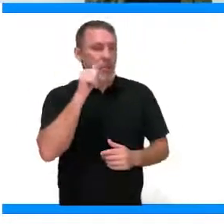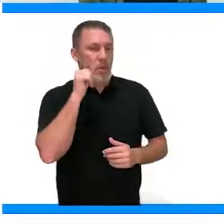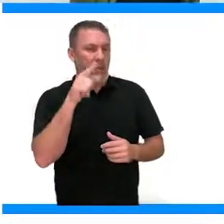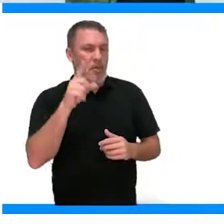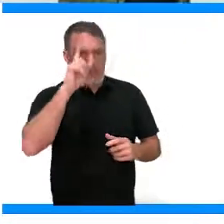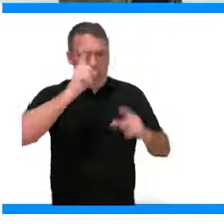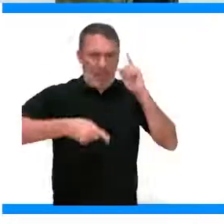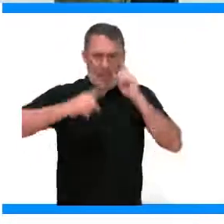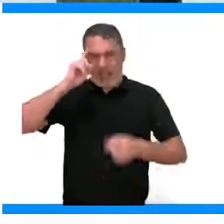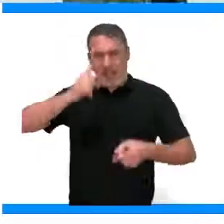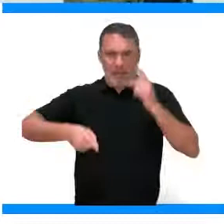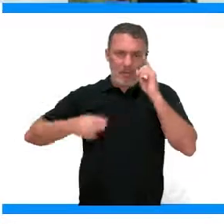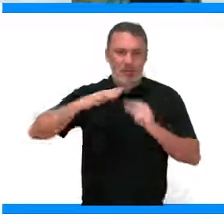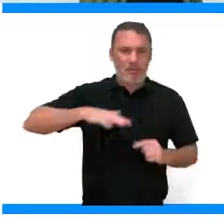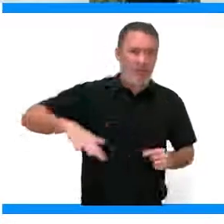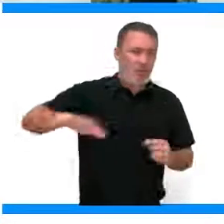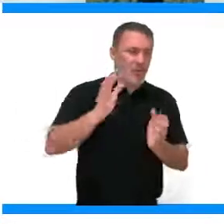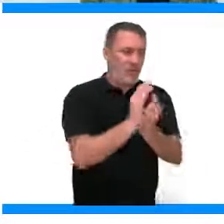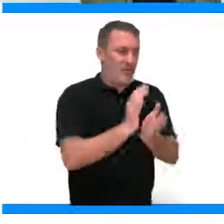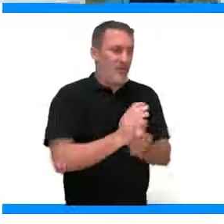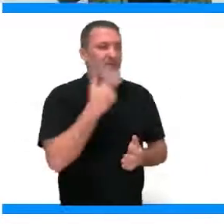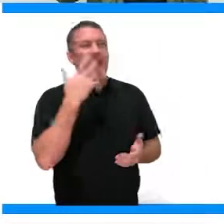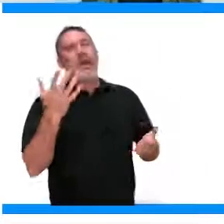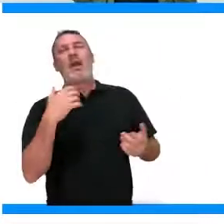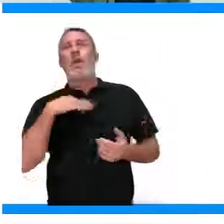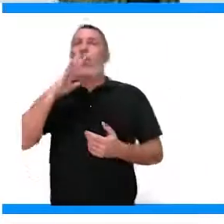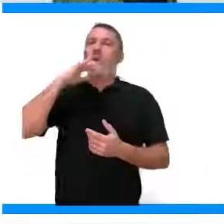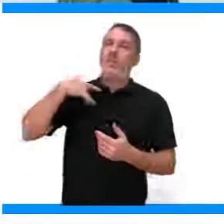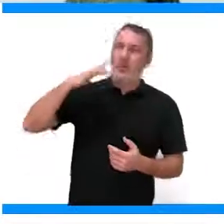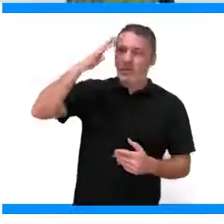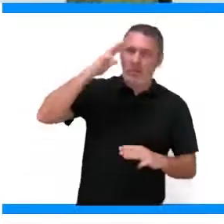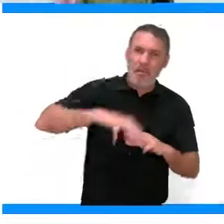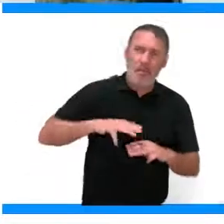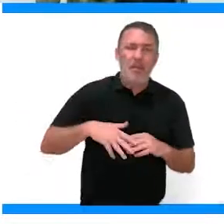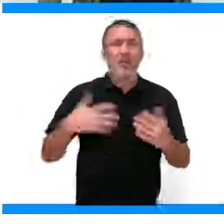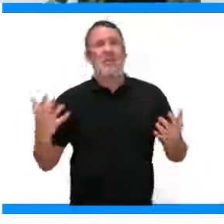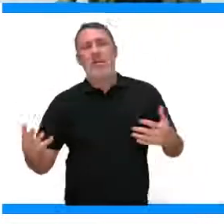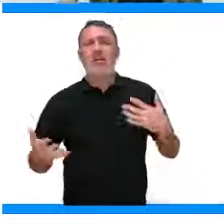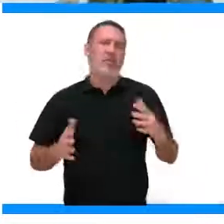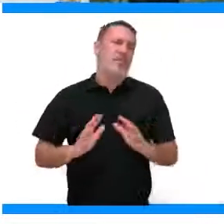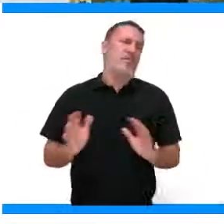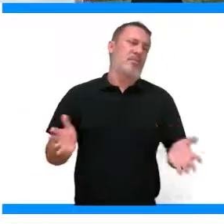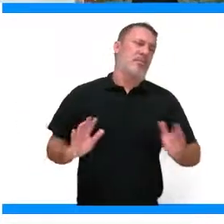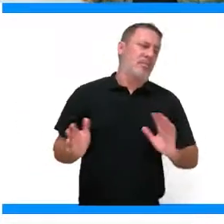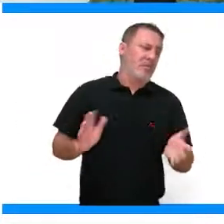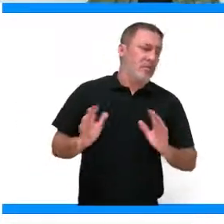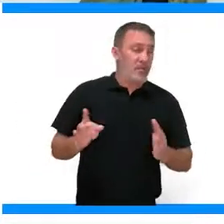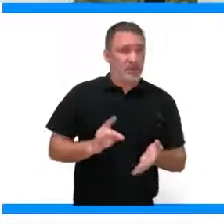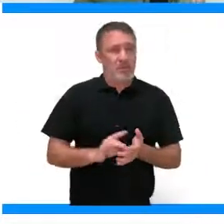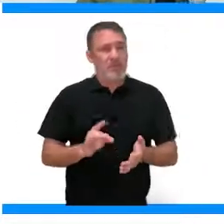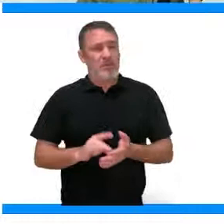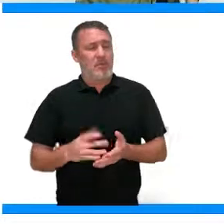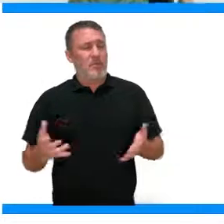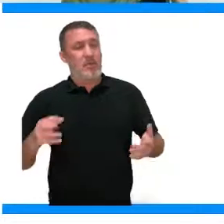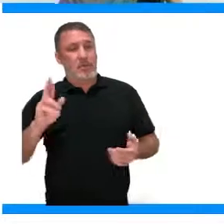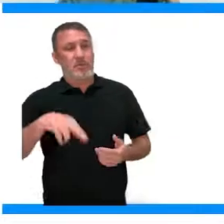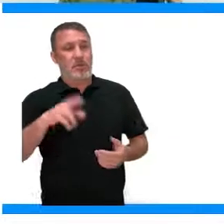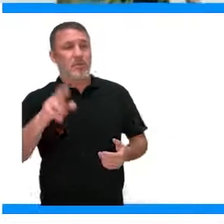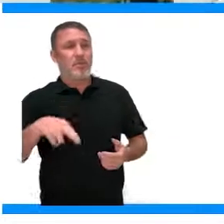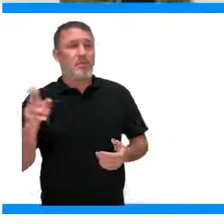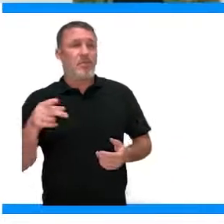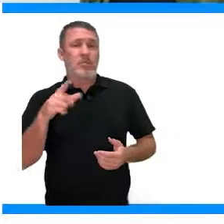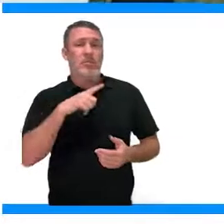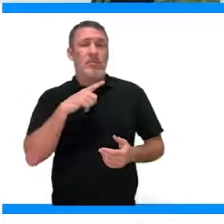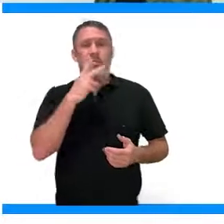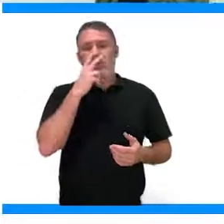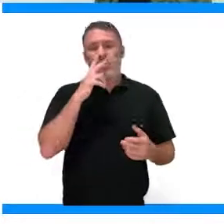aqui comandando em mim, comandando a cena. Ah, eu sou péssimo, até as duas estão ali balançando. É verdade, professor, tem razão.